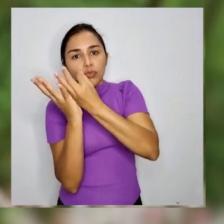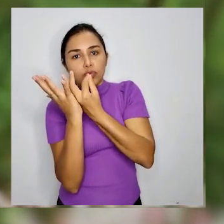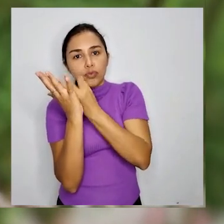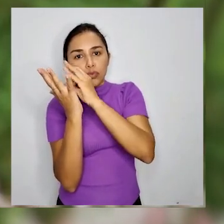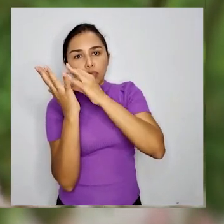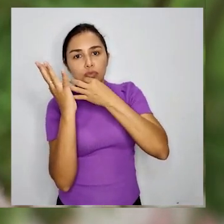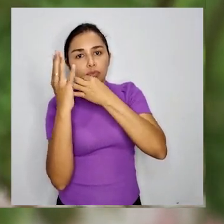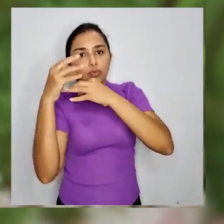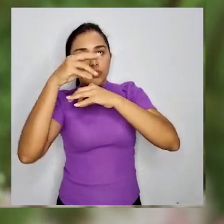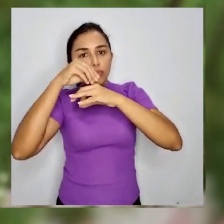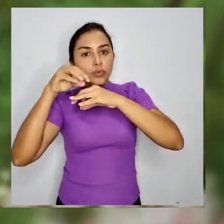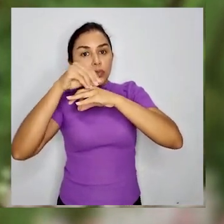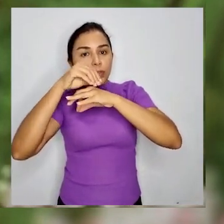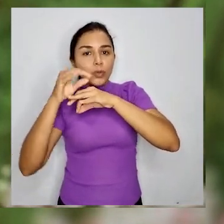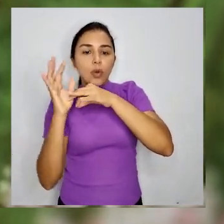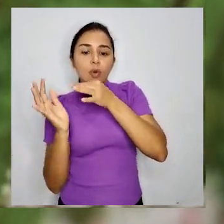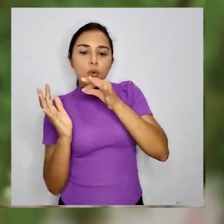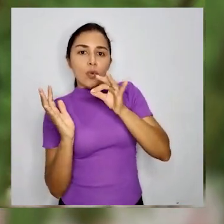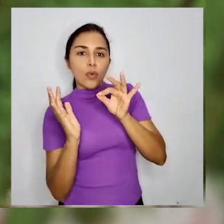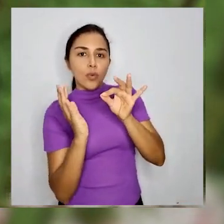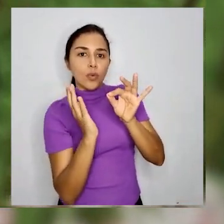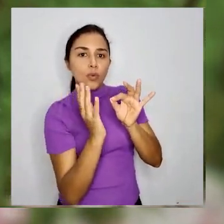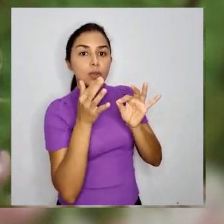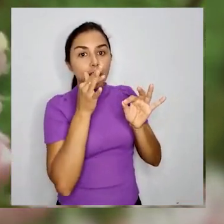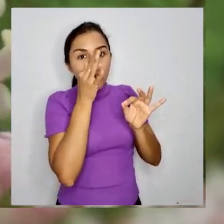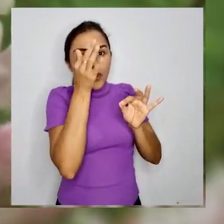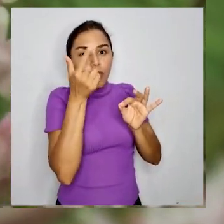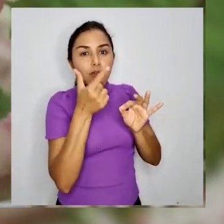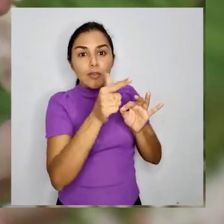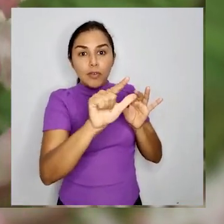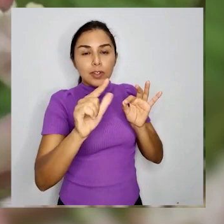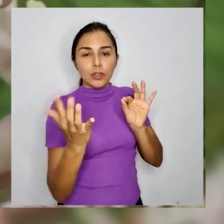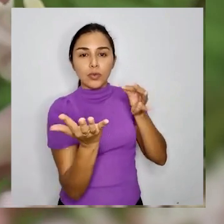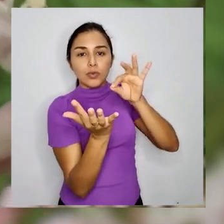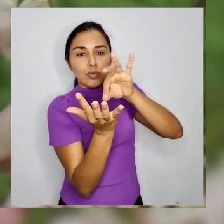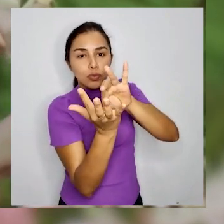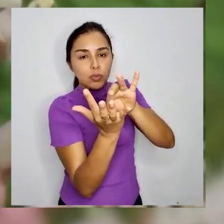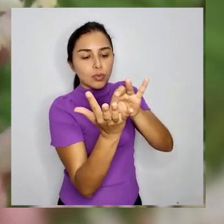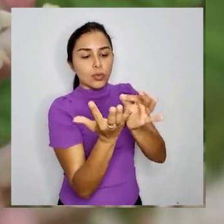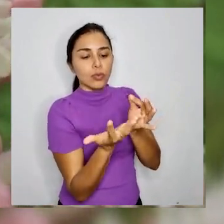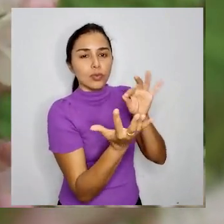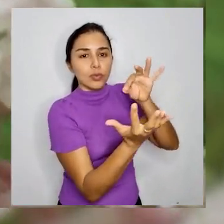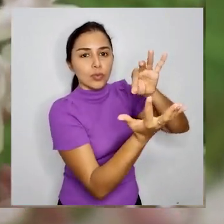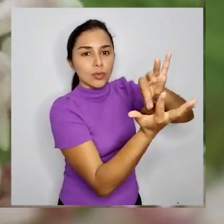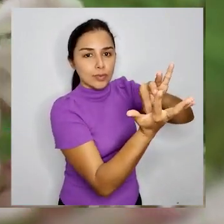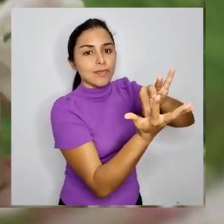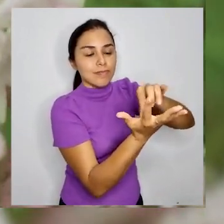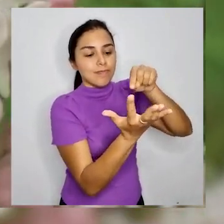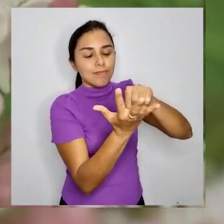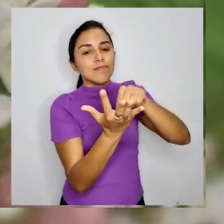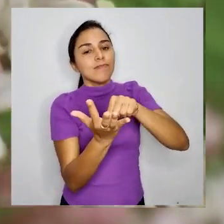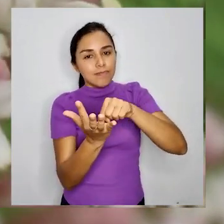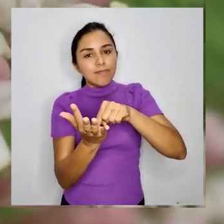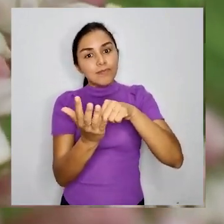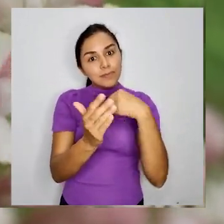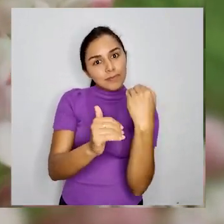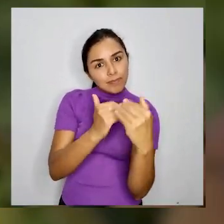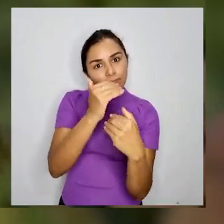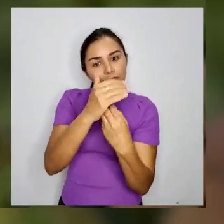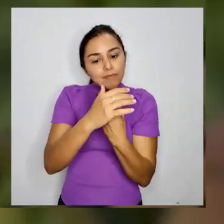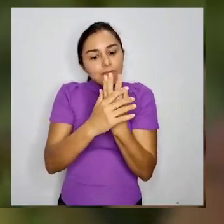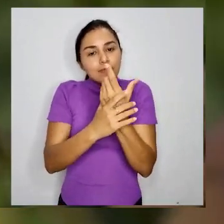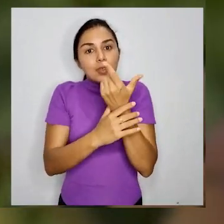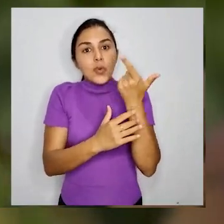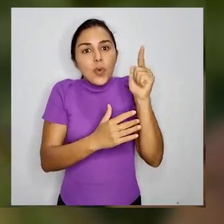corpos cobertos de pelo até chegarem a outra orquídea, realizando assim a polinização dessa espécie vegetal.